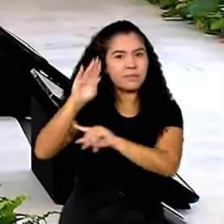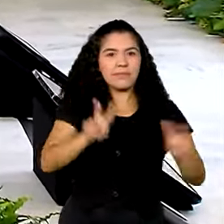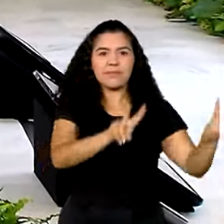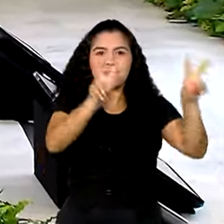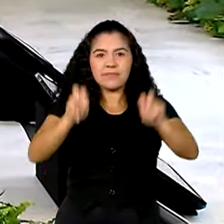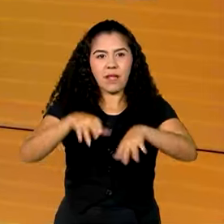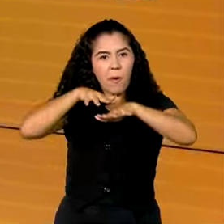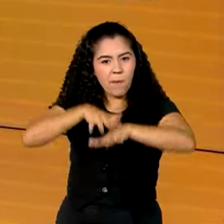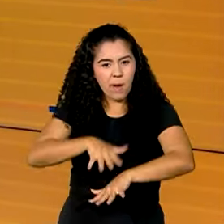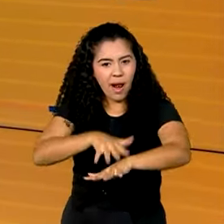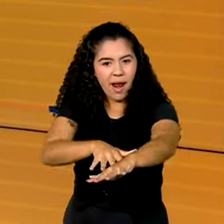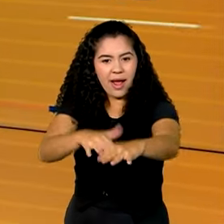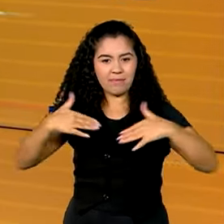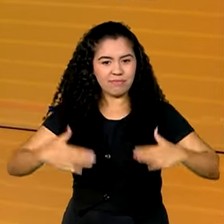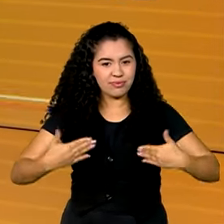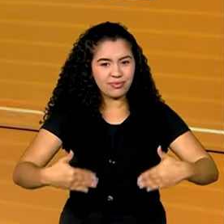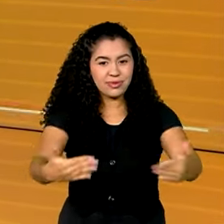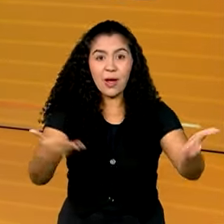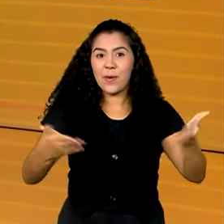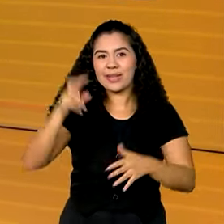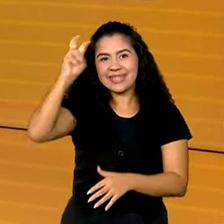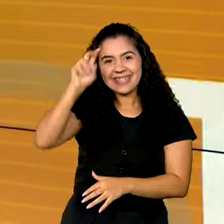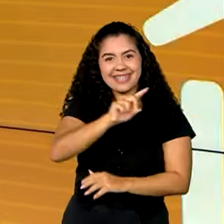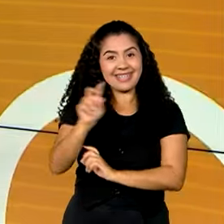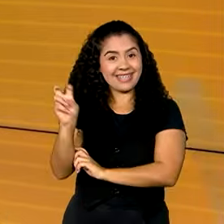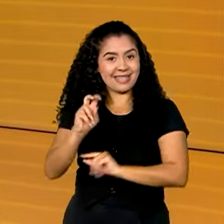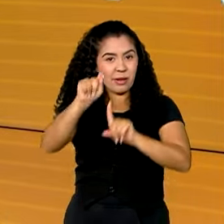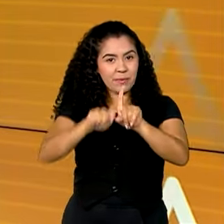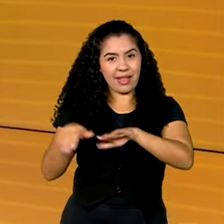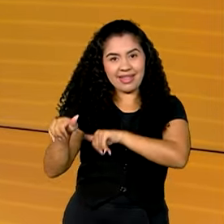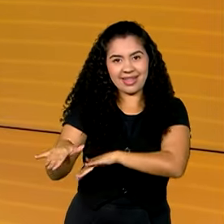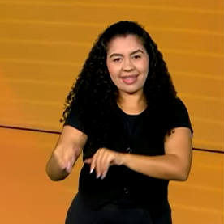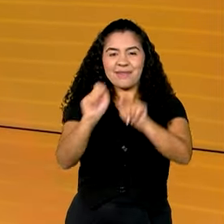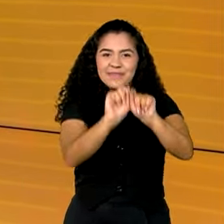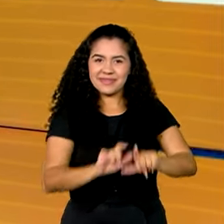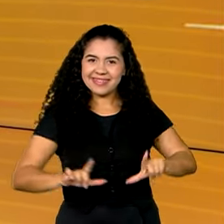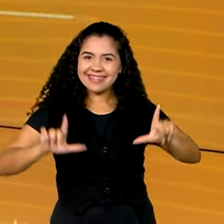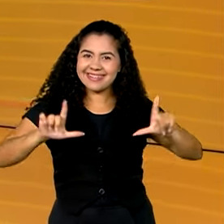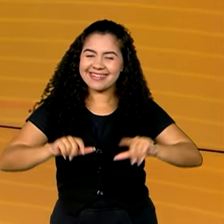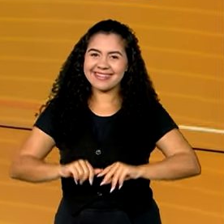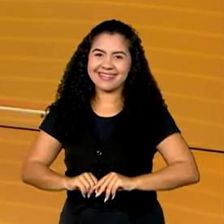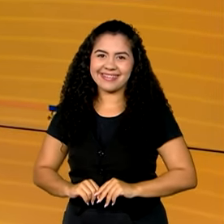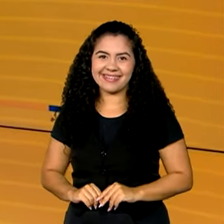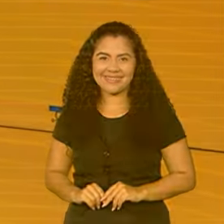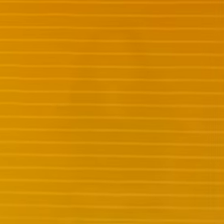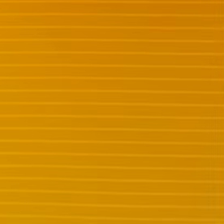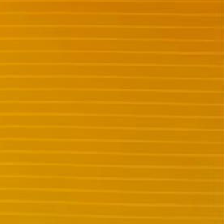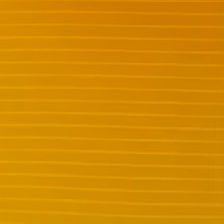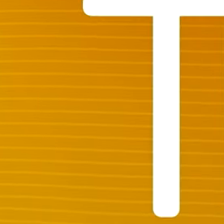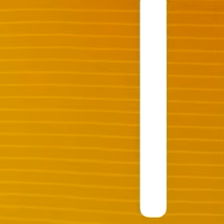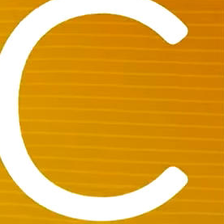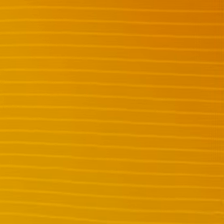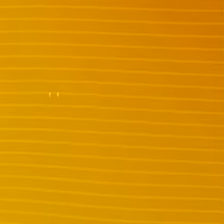dos ministérios. Quinta-feira, 5 de setembro. O Brasil em Dia começa agora.